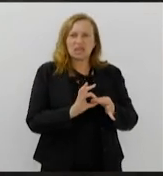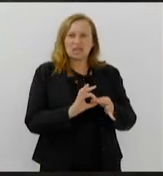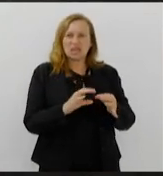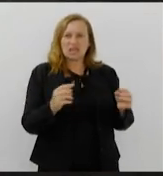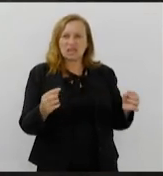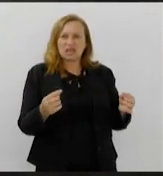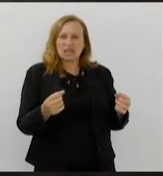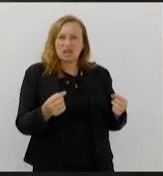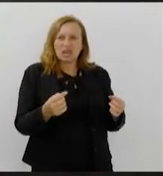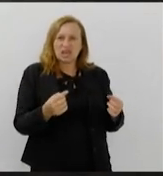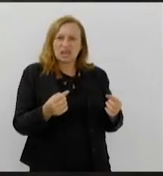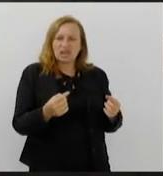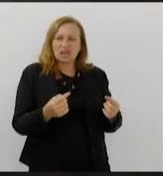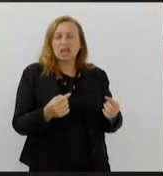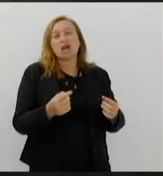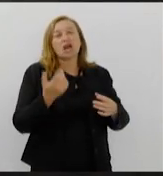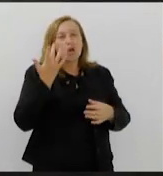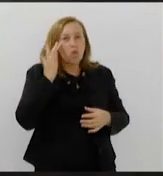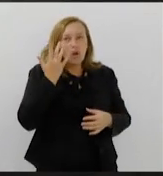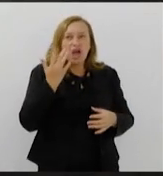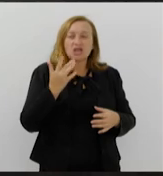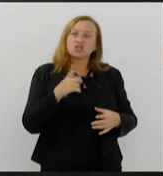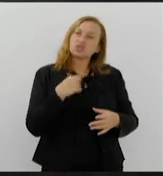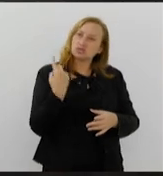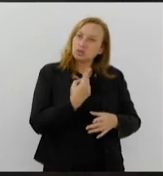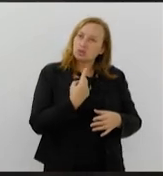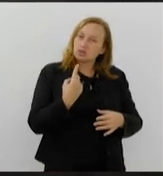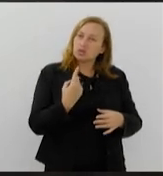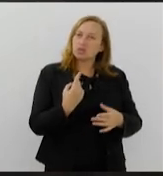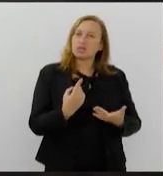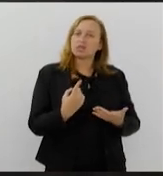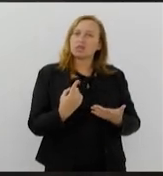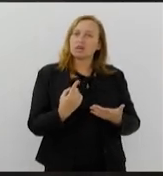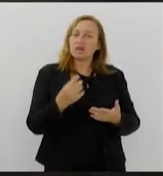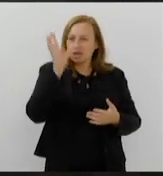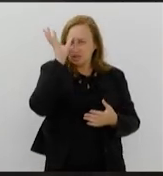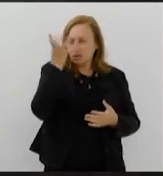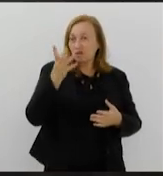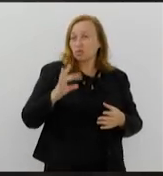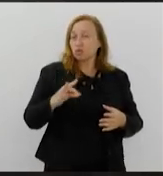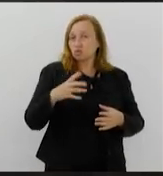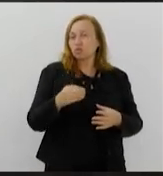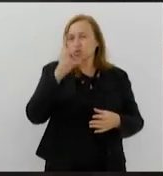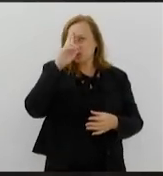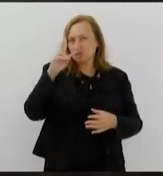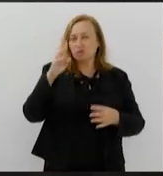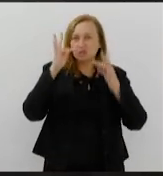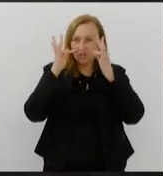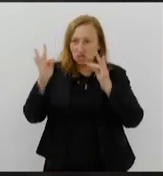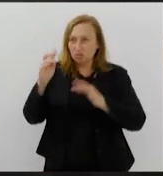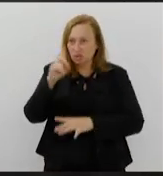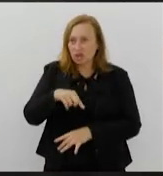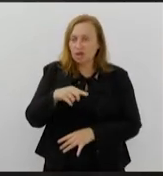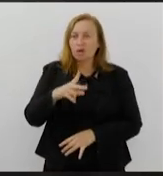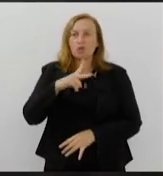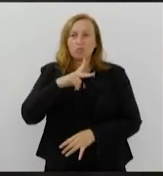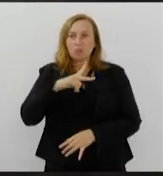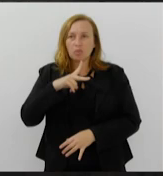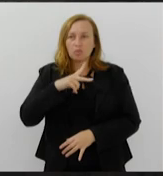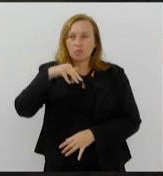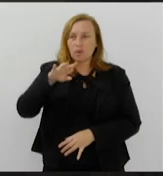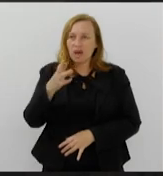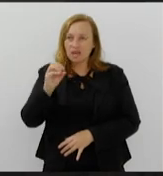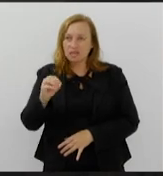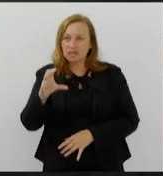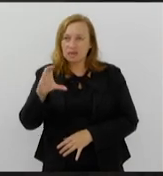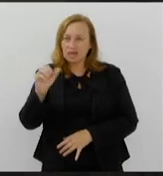foi devagar colocando tudo no lugar, mas Vossa Excelência é a maior testemunha de que o próprio Márcio Canella,